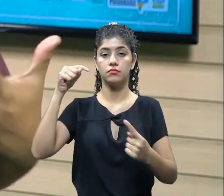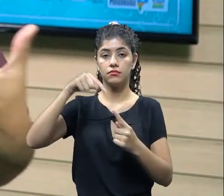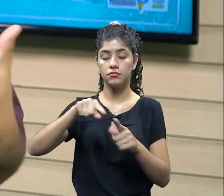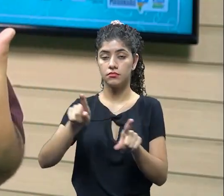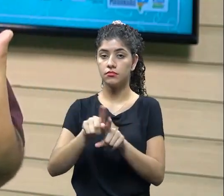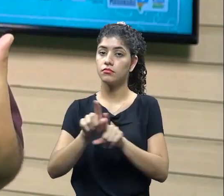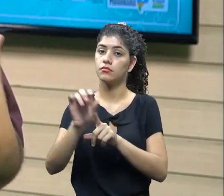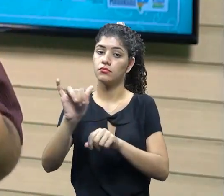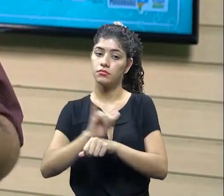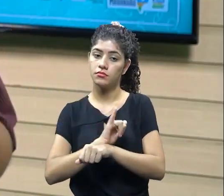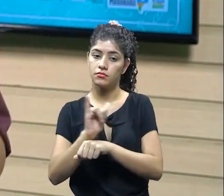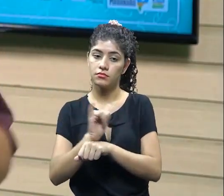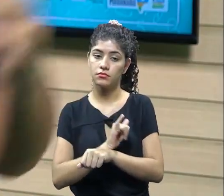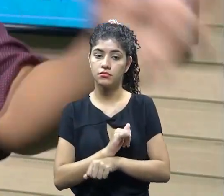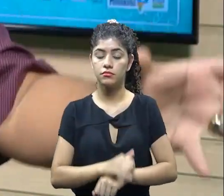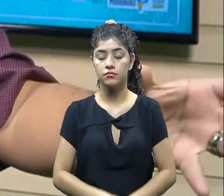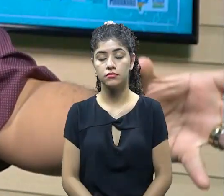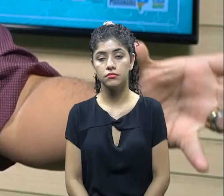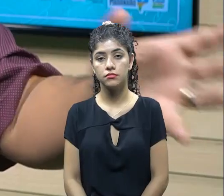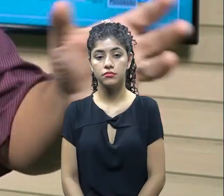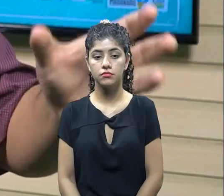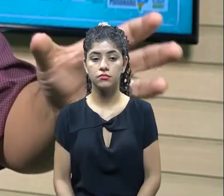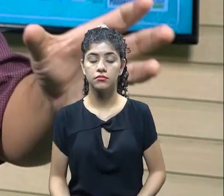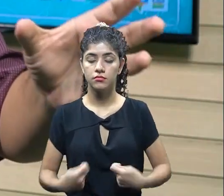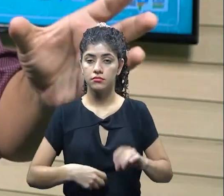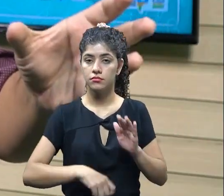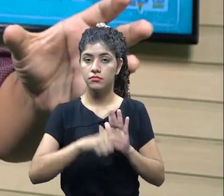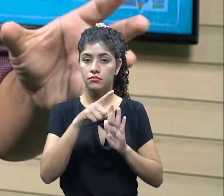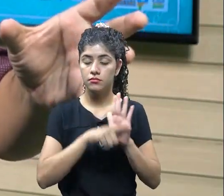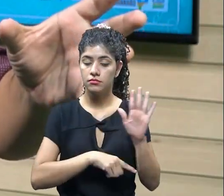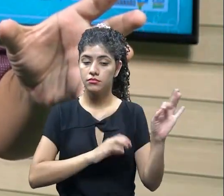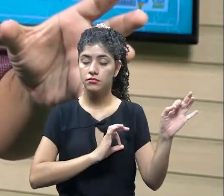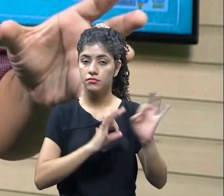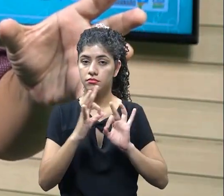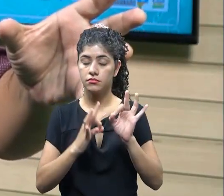e à estratégia. Então, para me chegar ao objetivo, eu preciso